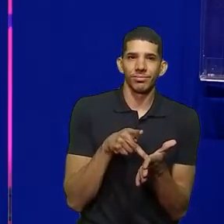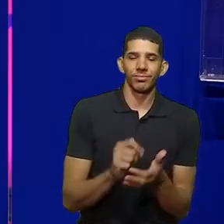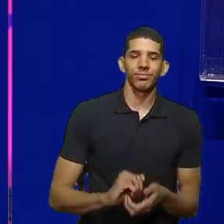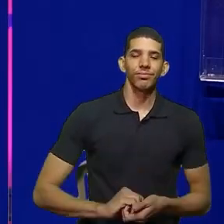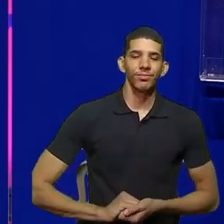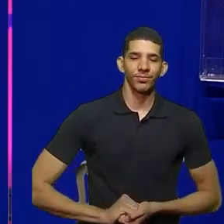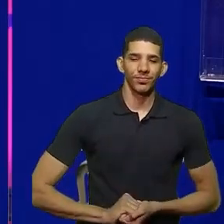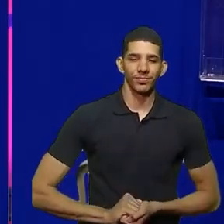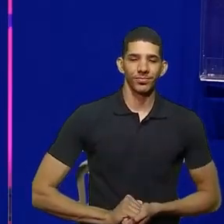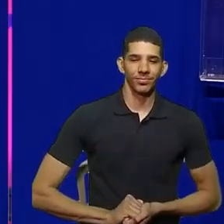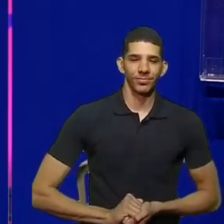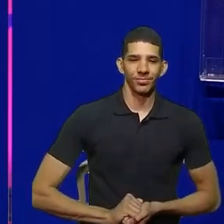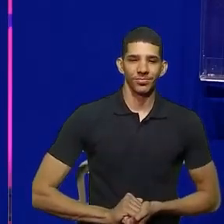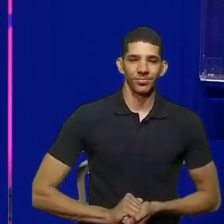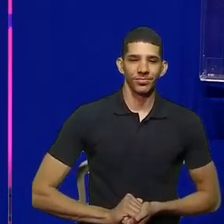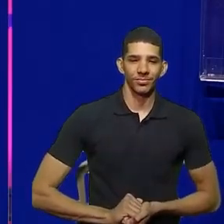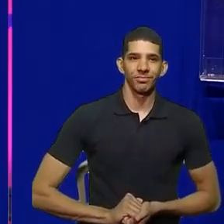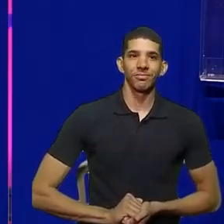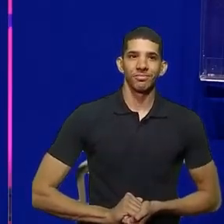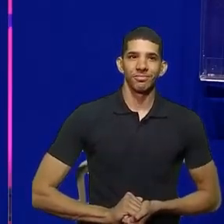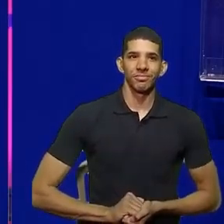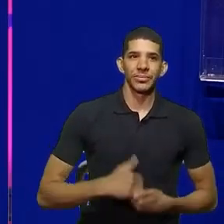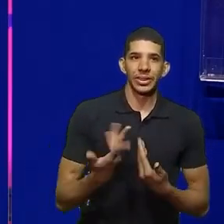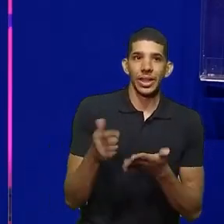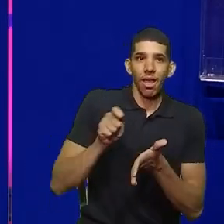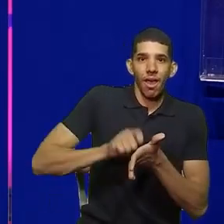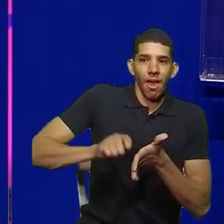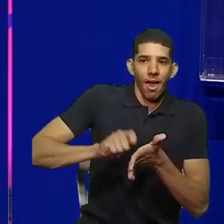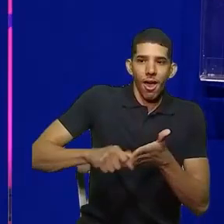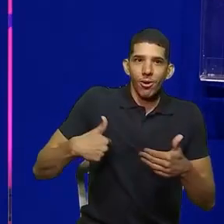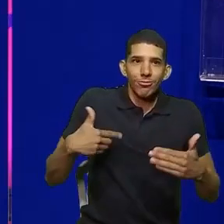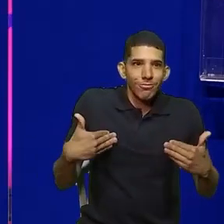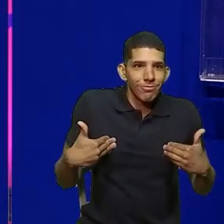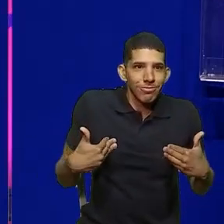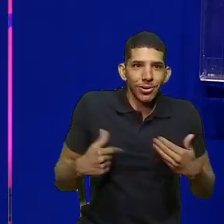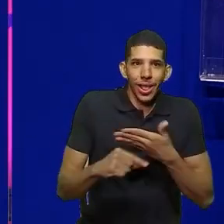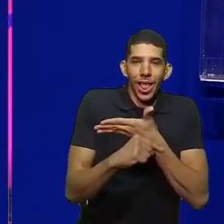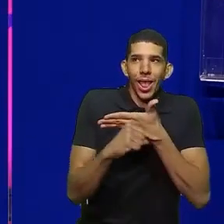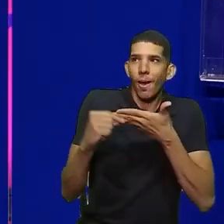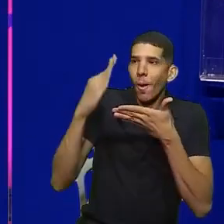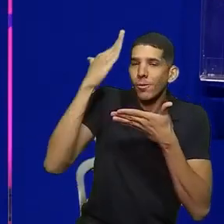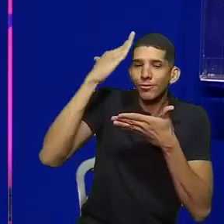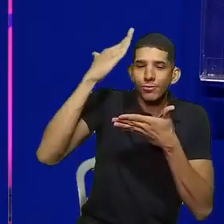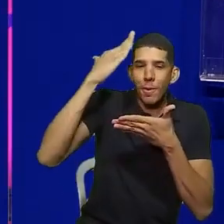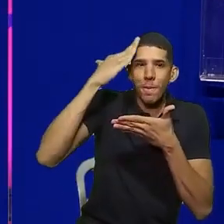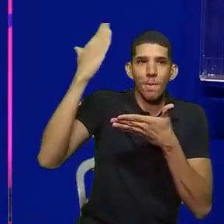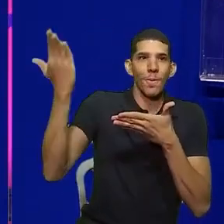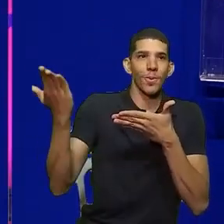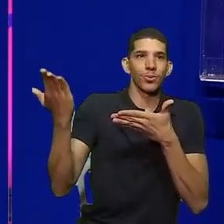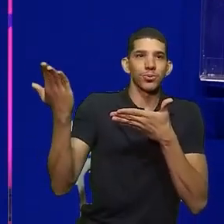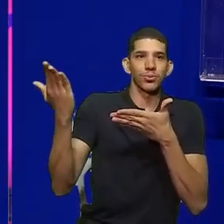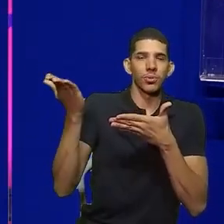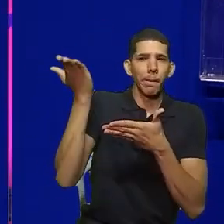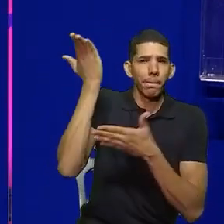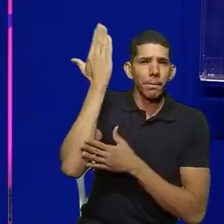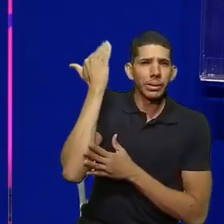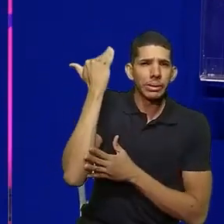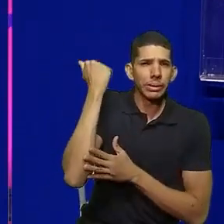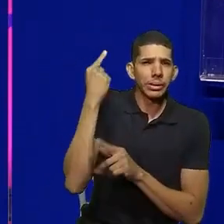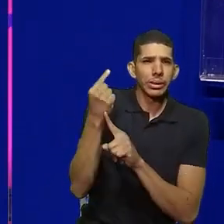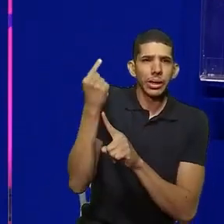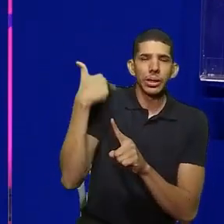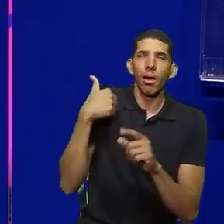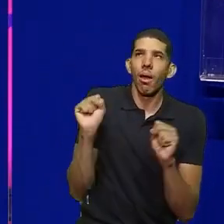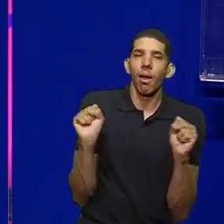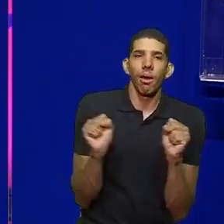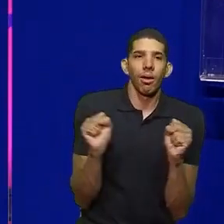ainda estou caindo na ficha que eu sou escritora, né? Então, mas eu fazia diário, então, quando eu estava